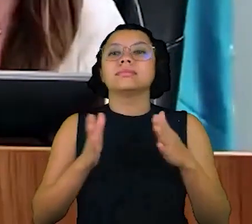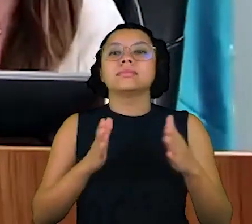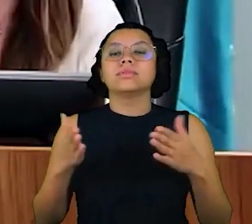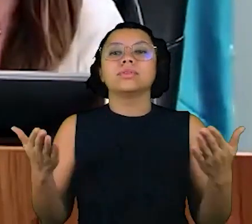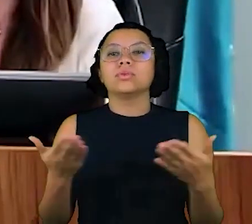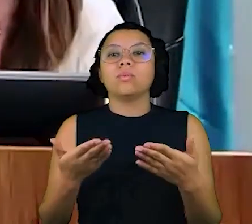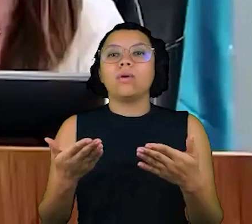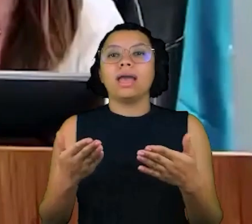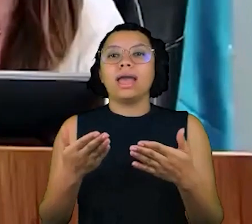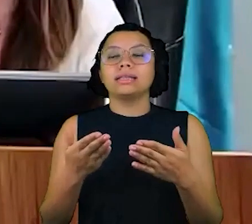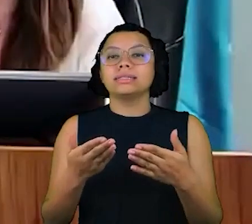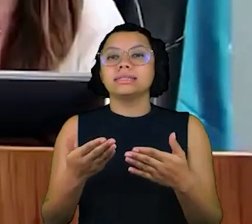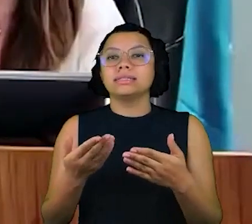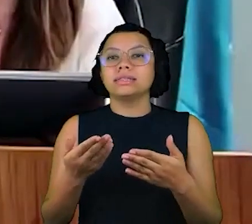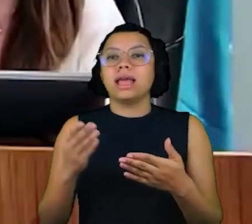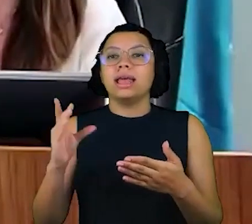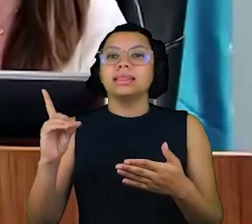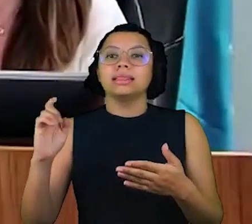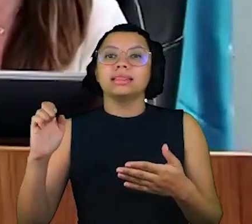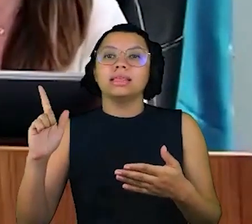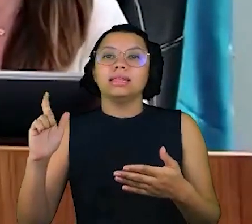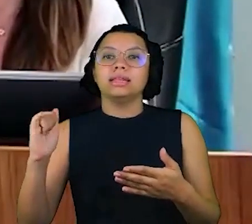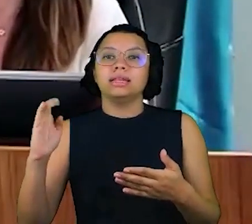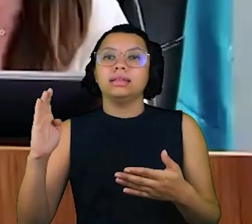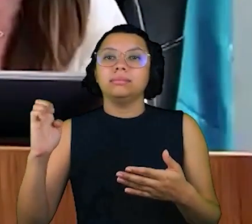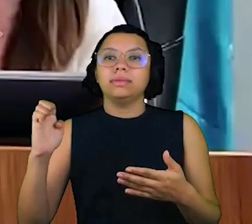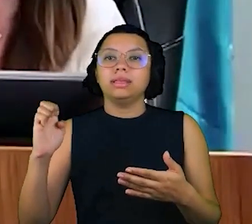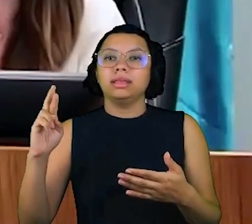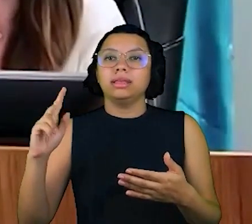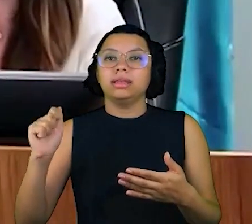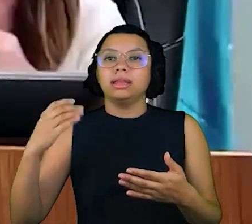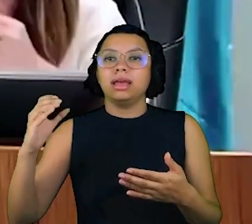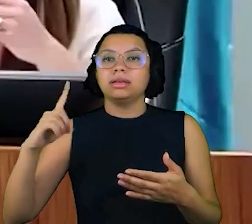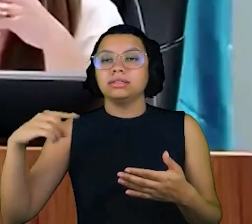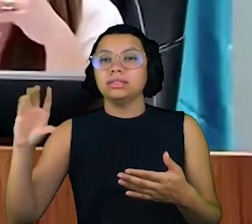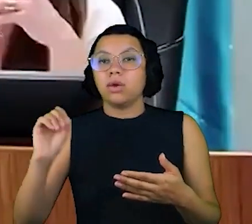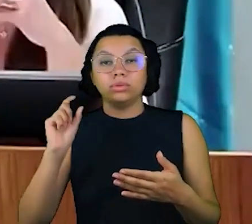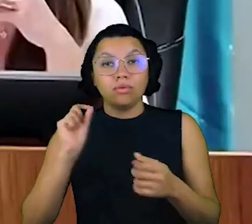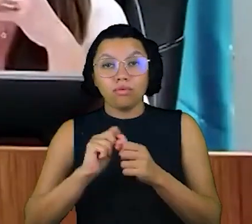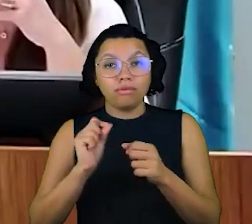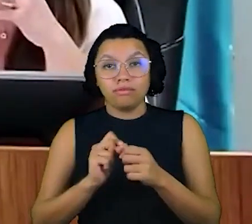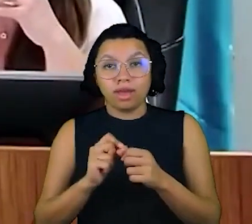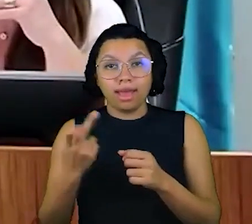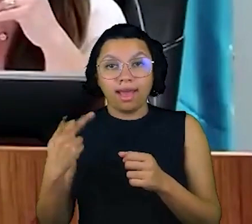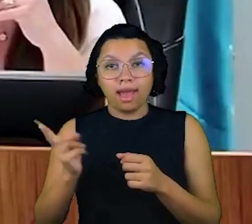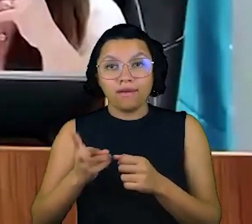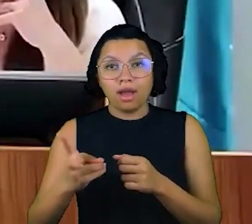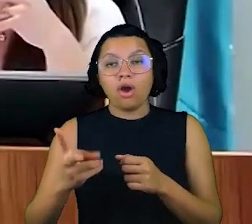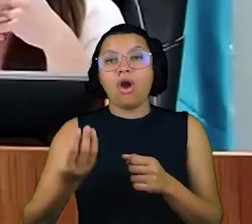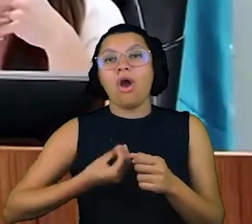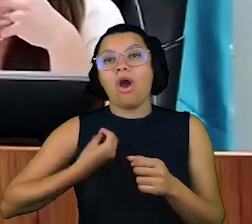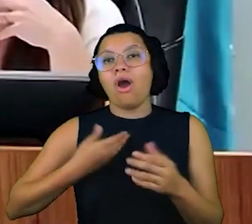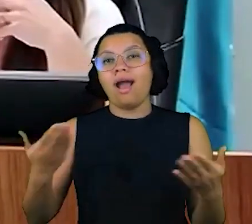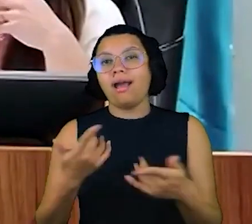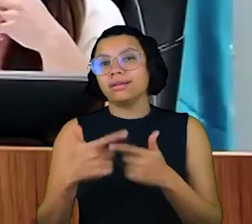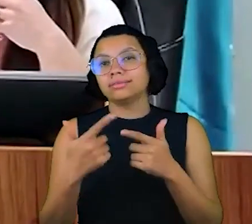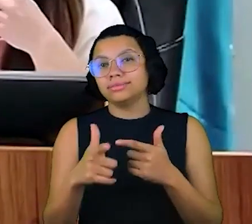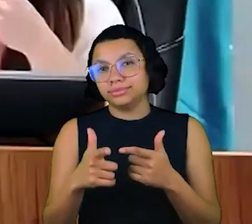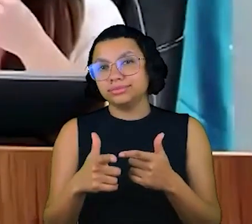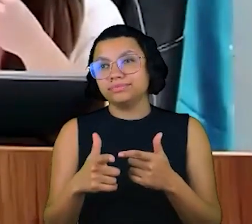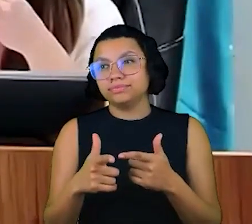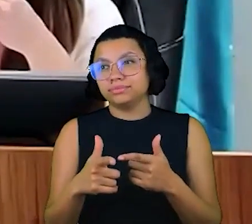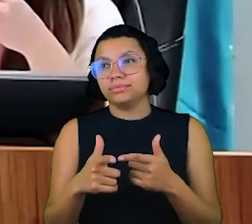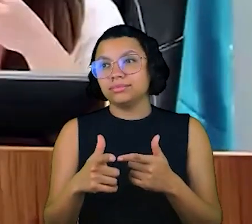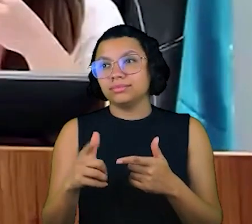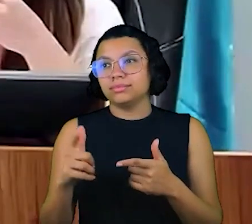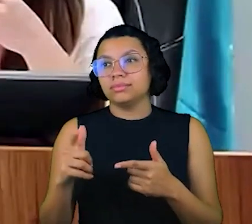distinção. Enquanto essa deliberação não for tomada, nós vamos continuar vivendo